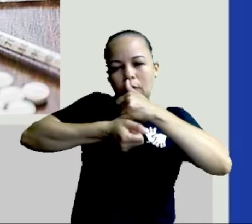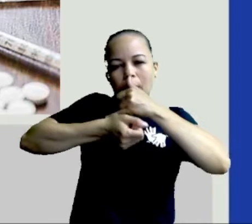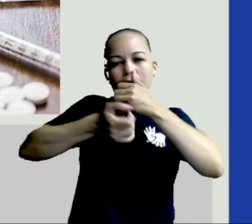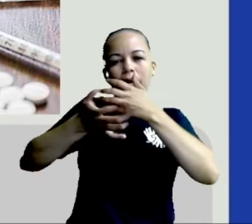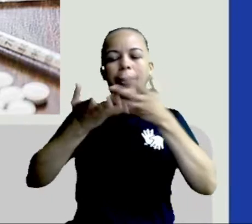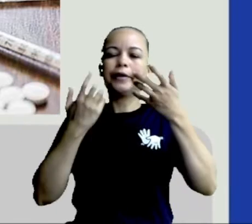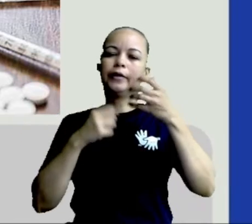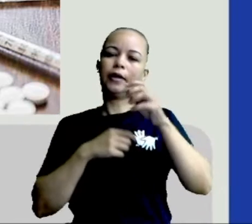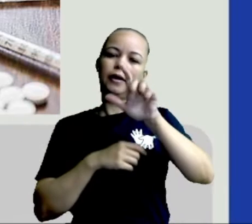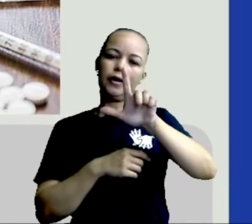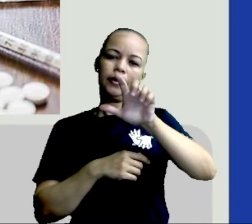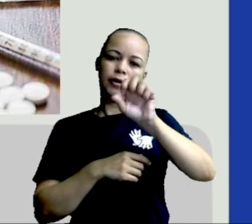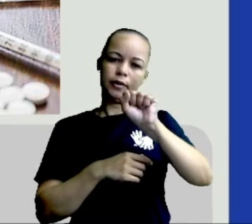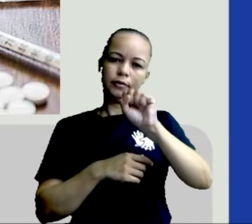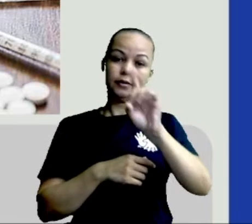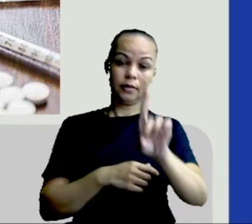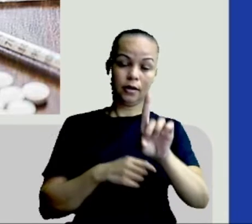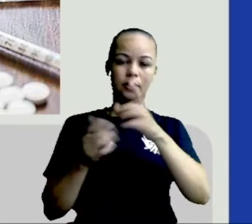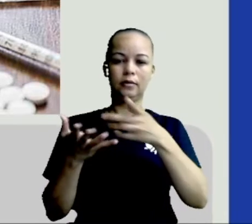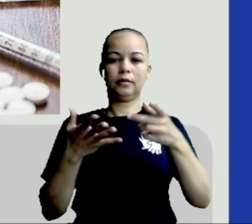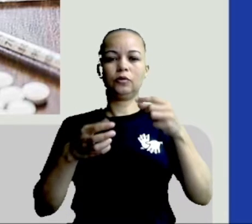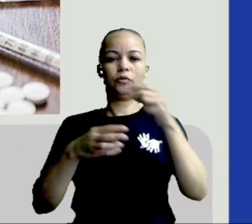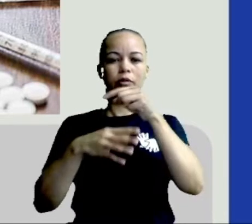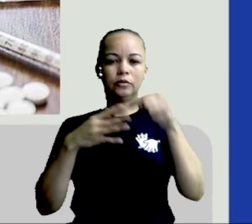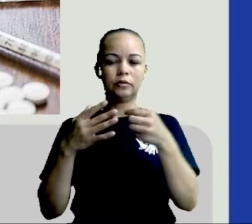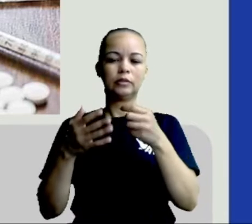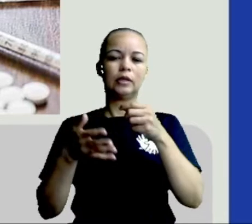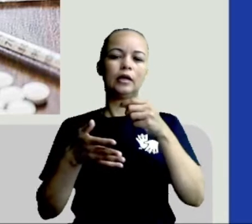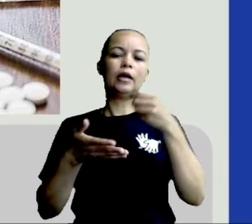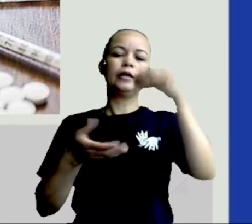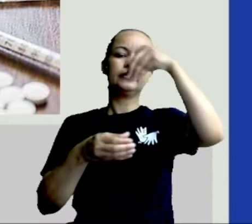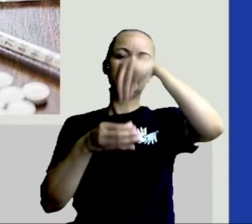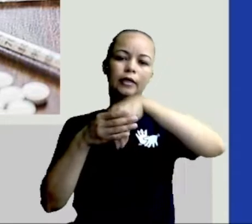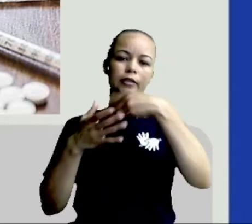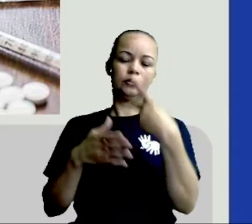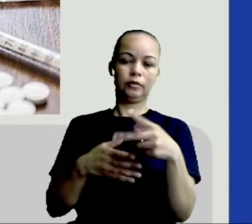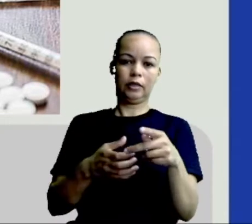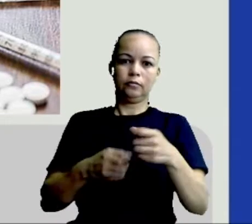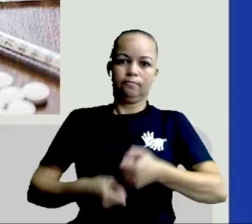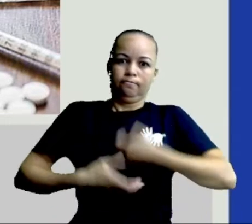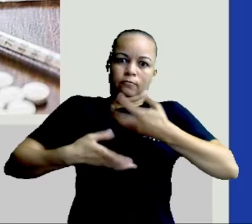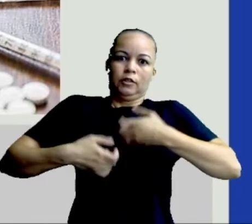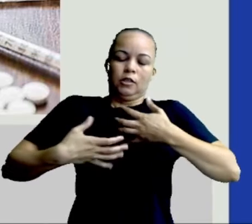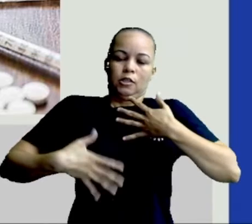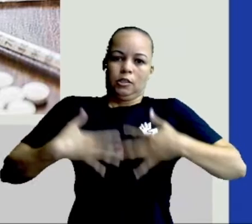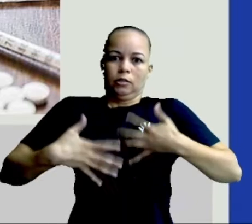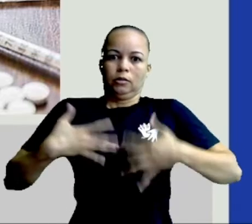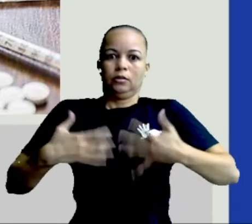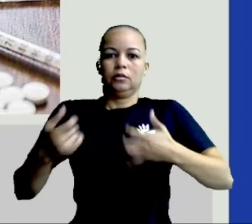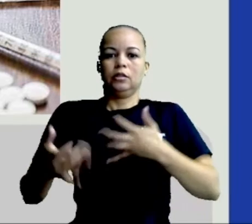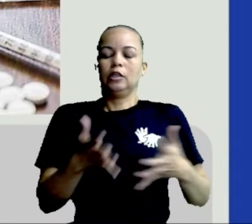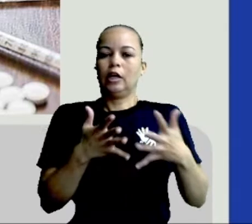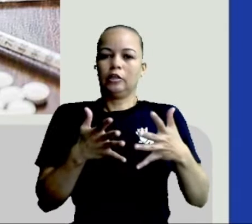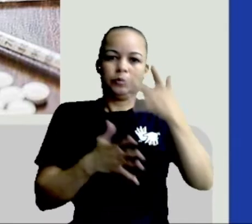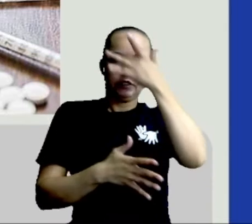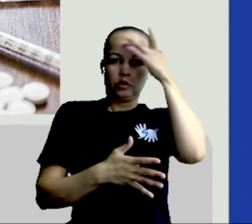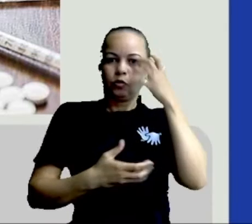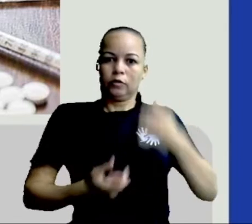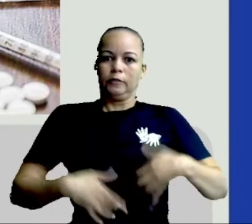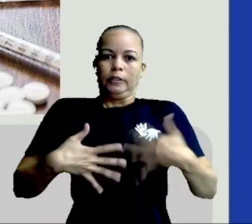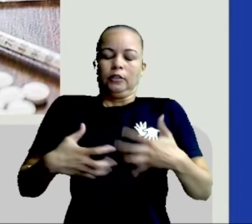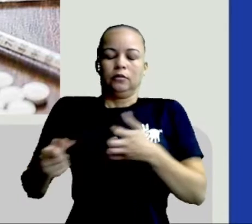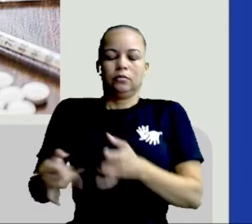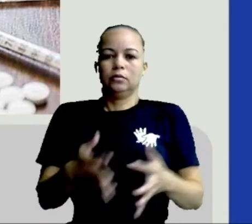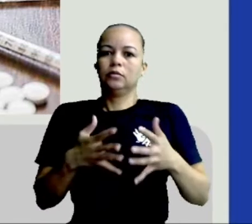essas drogas ilícitas, muitas delas são dentro da categoria das estimulantes, né? Porque a pessoa vai ficar num estado